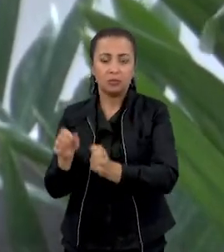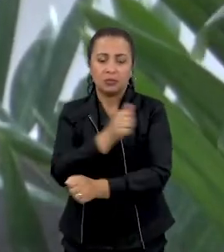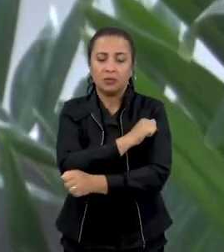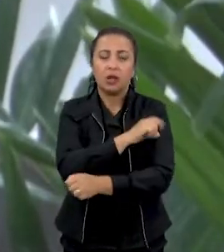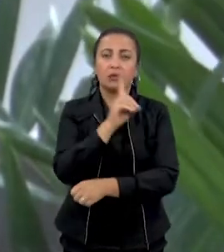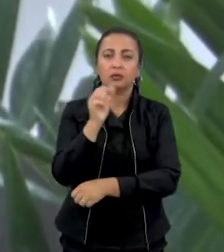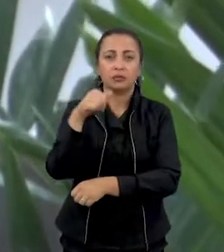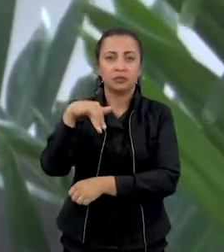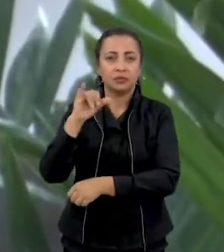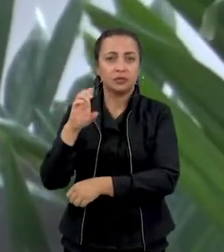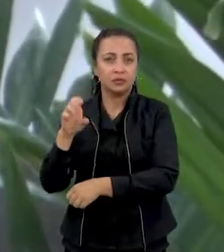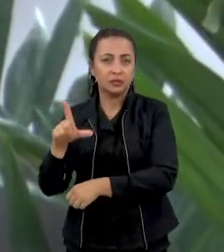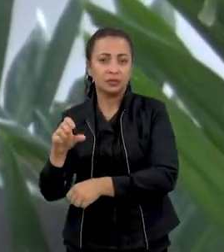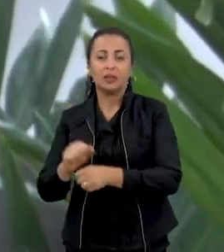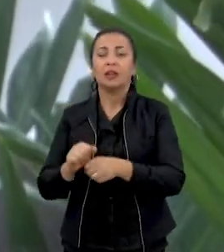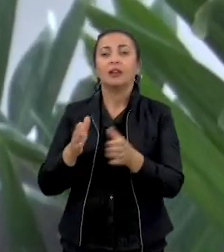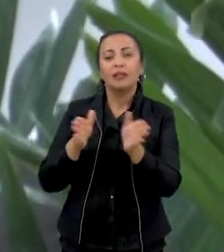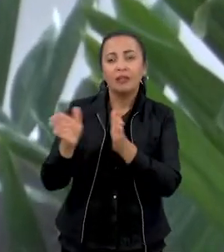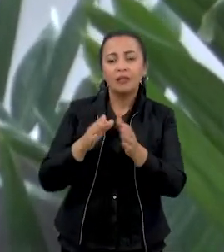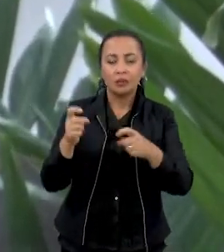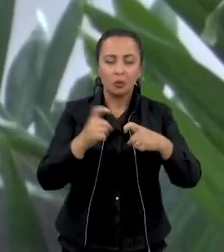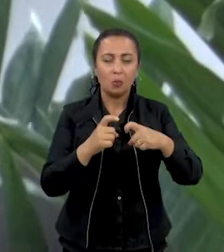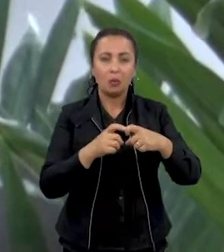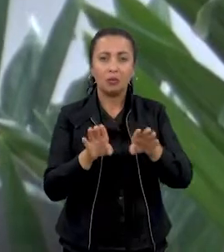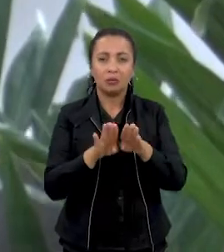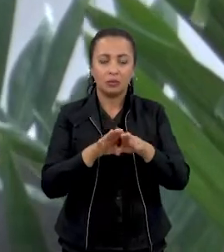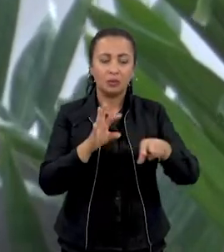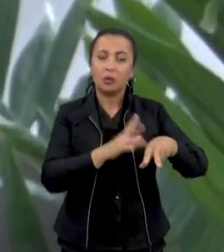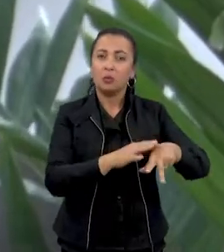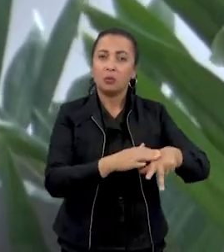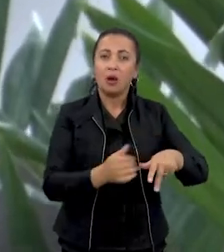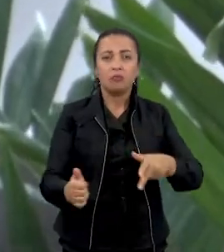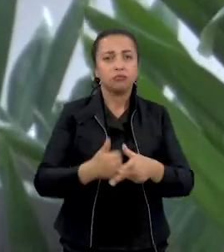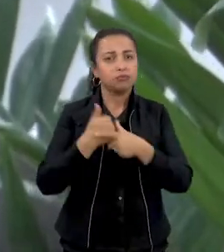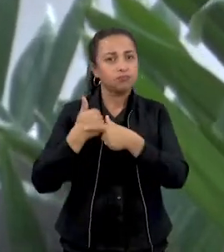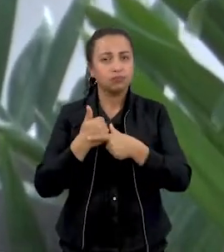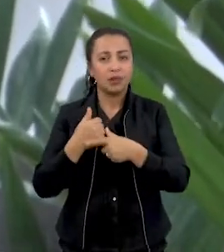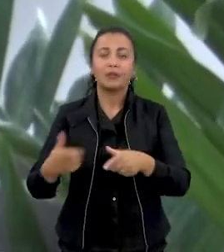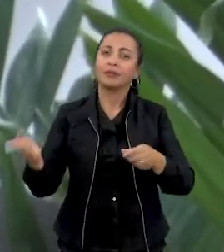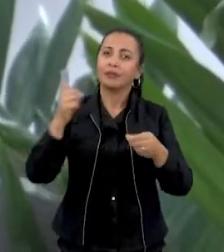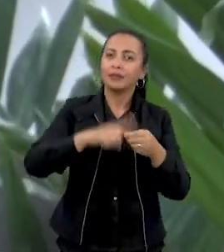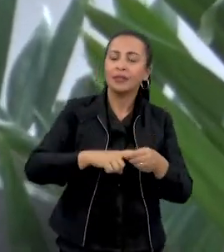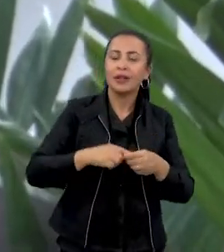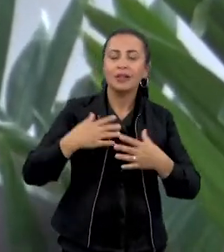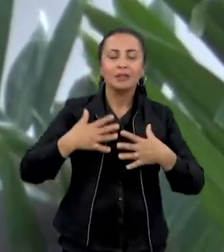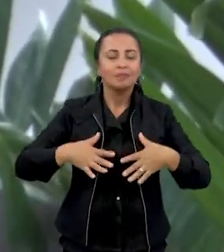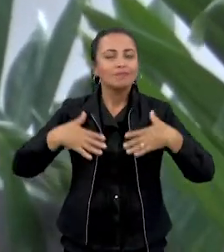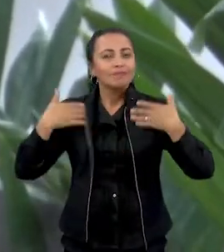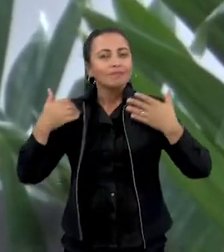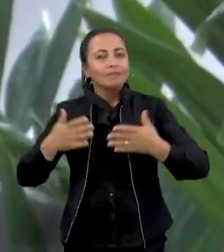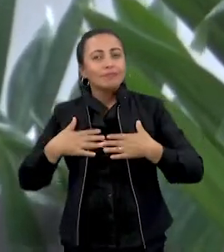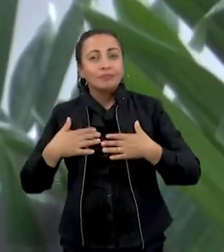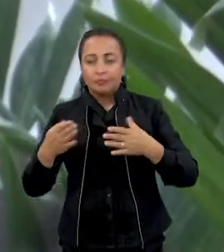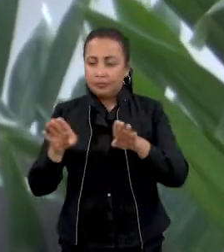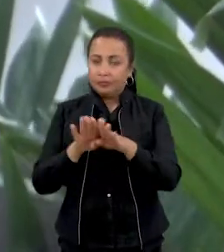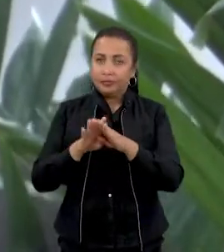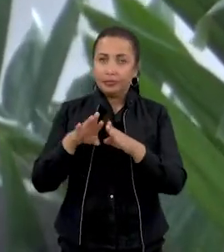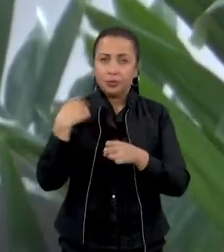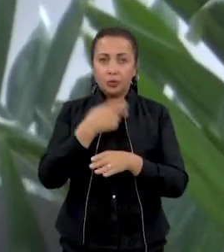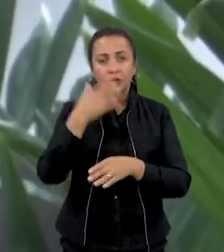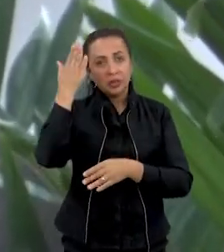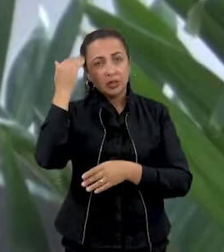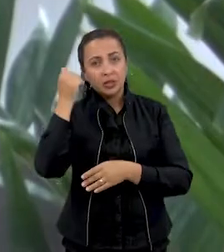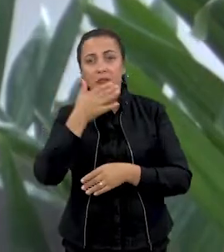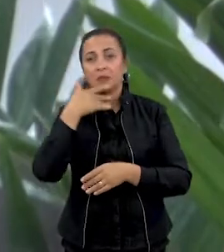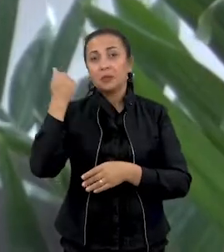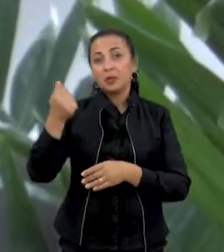da aluna Daniele, entre o médico e o paciente ser positivo, isso nos traz uma certa satisfação, né? Mas, ao mesmo tempo, a